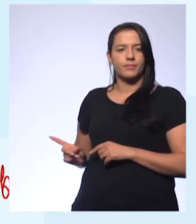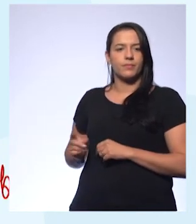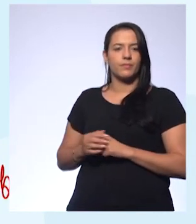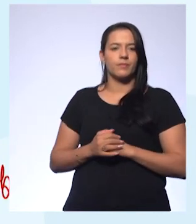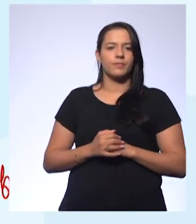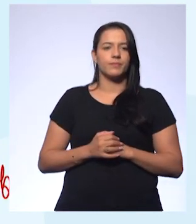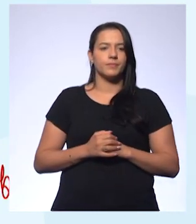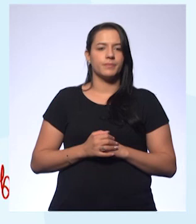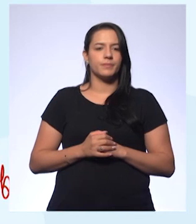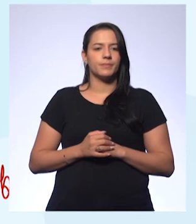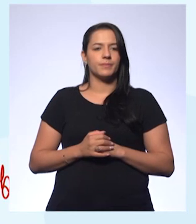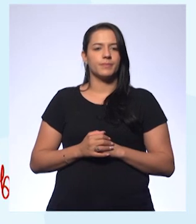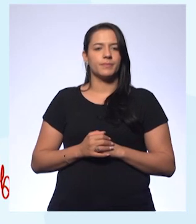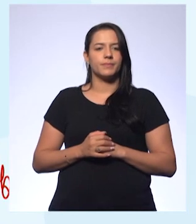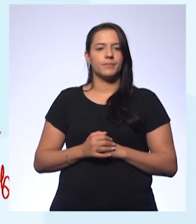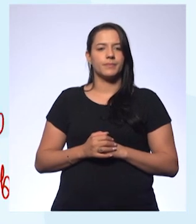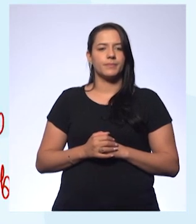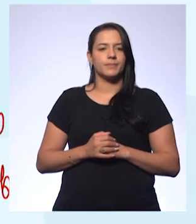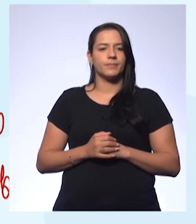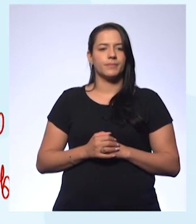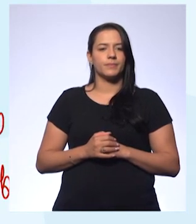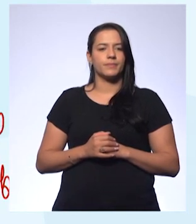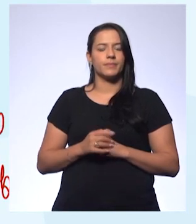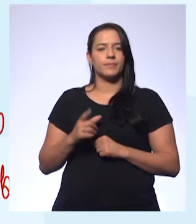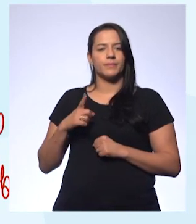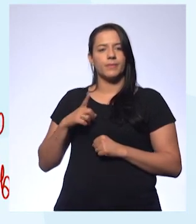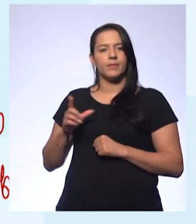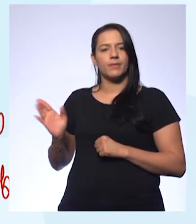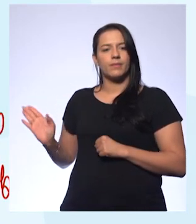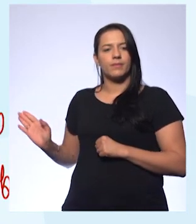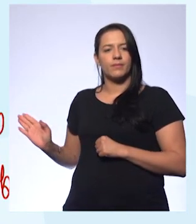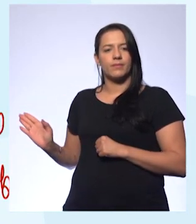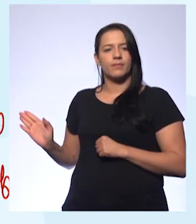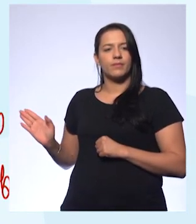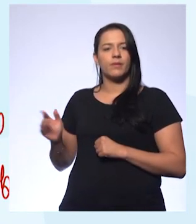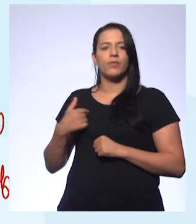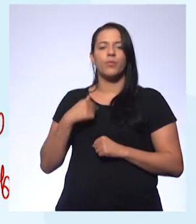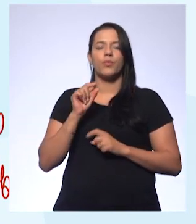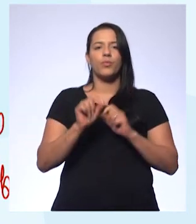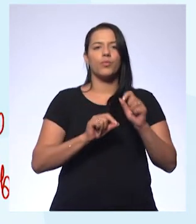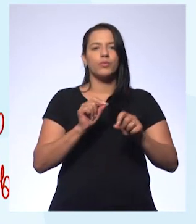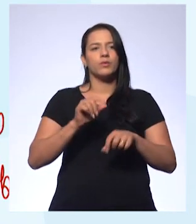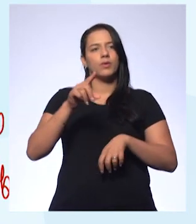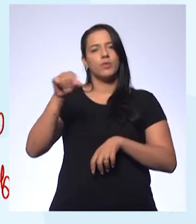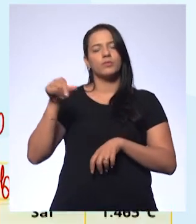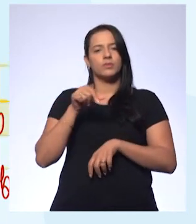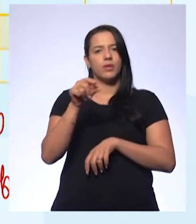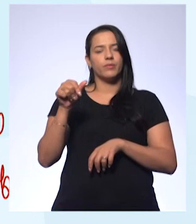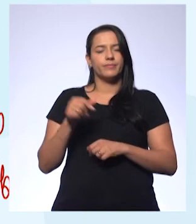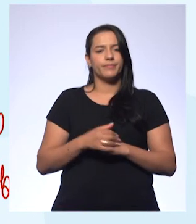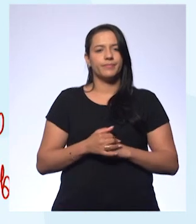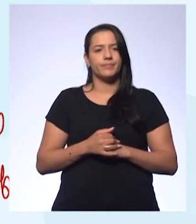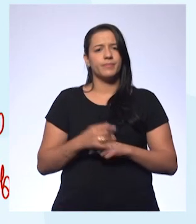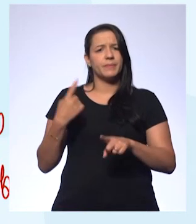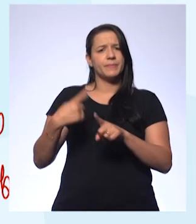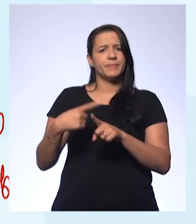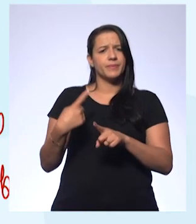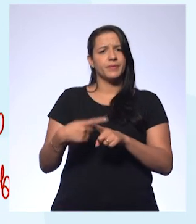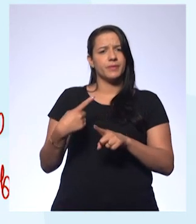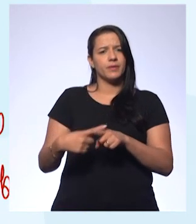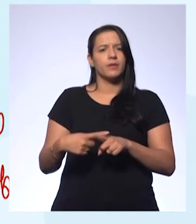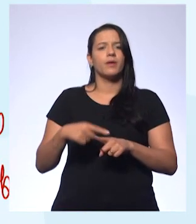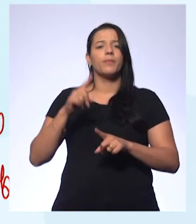Não dá para ver, mas aqui é a água. E aqui vai ficar o quê? Cristalizado quem? O sal. Por que isso? Porque